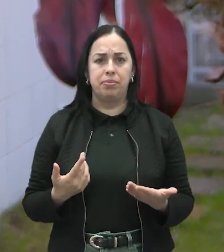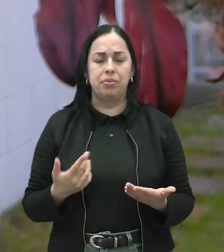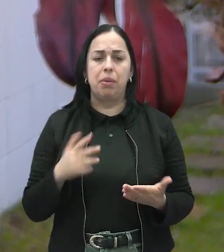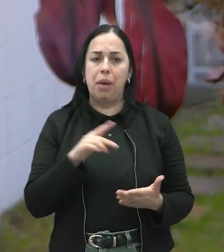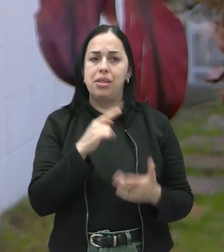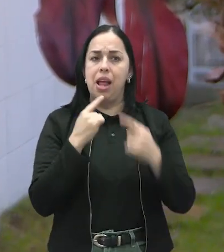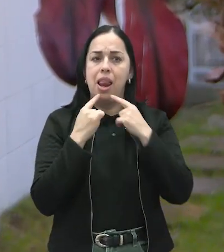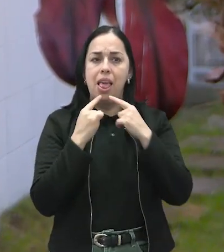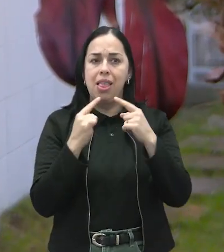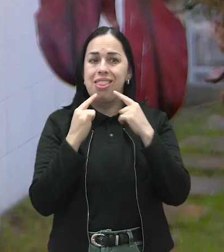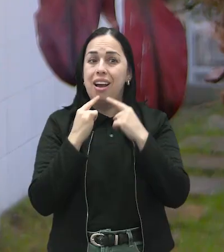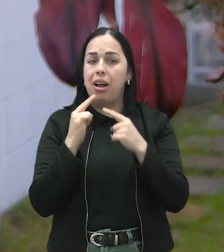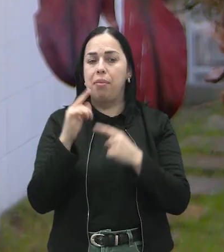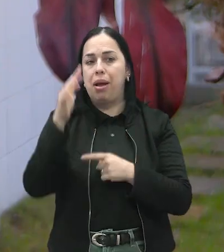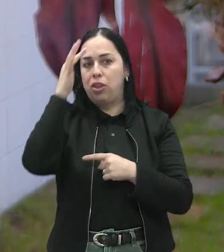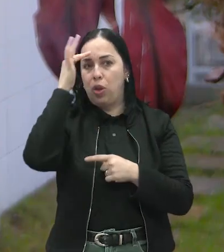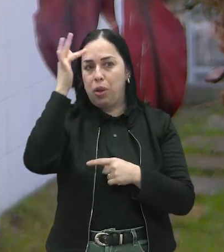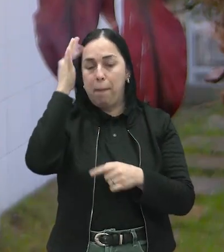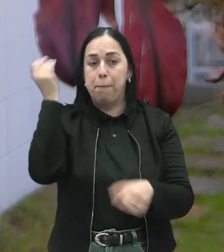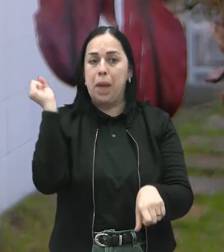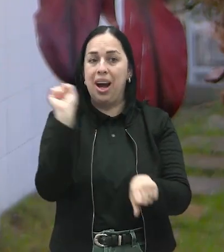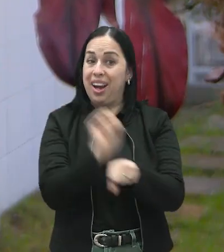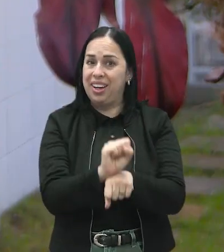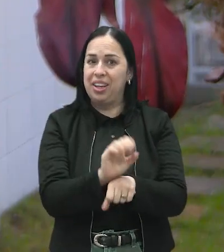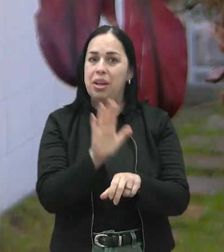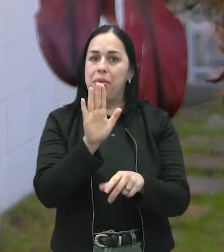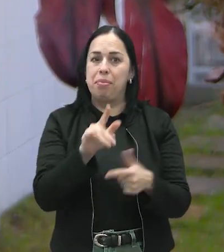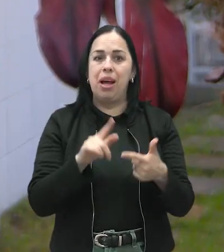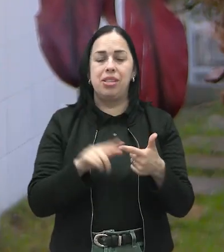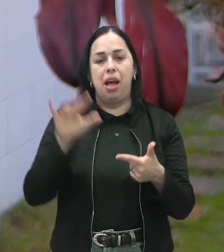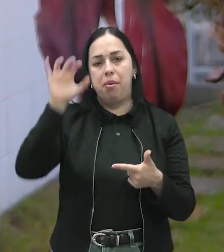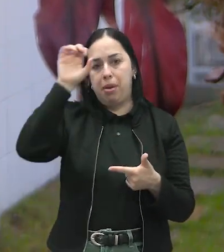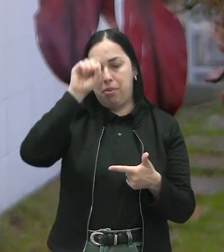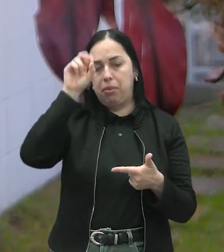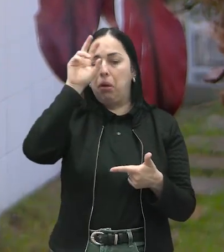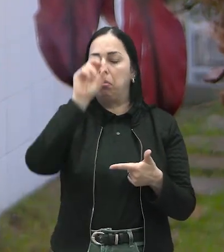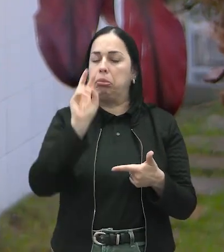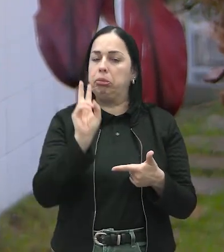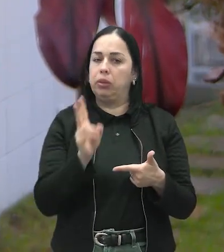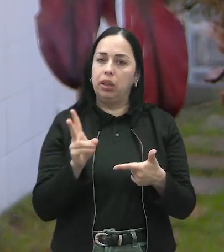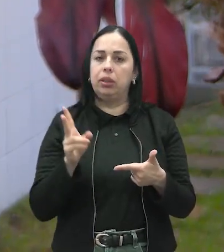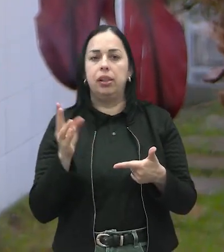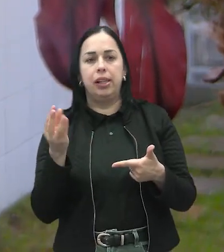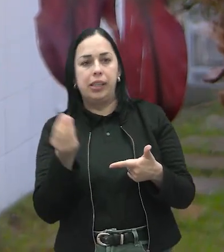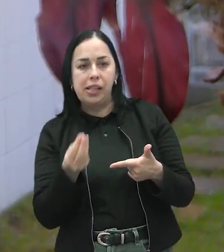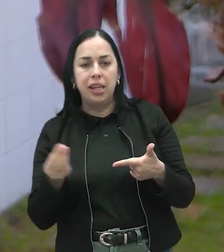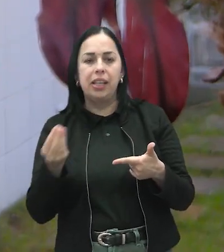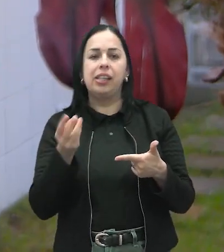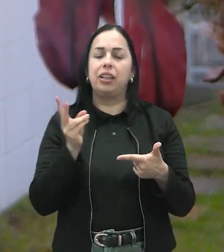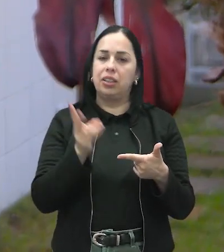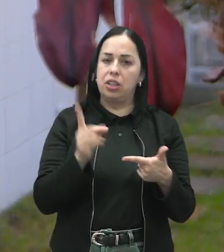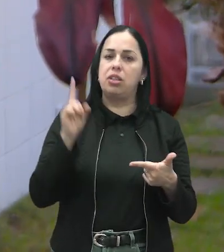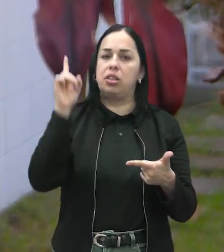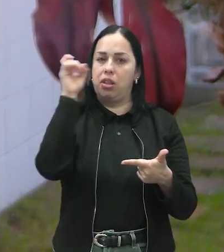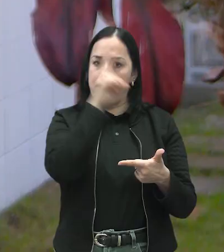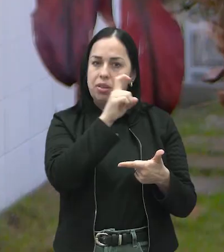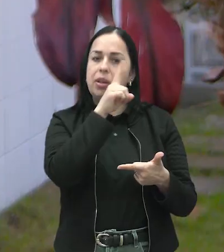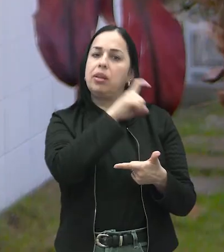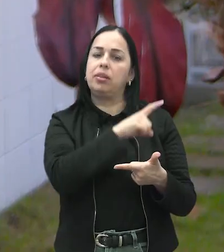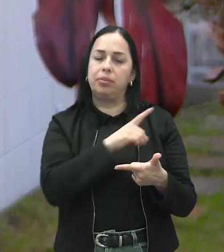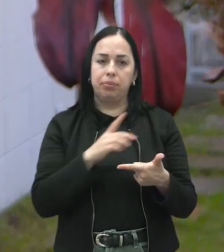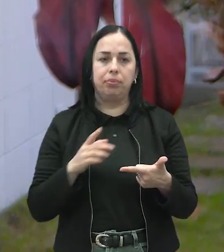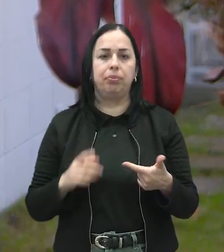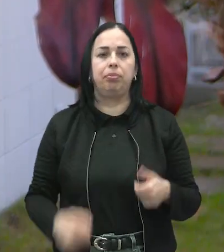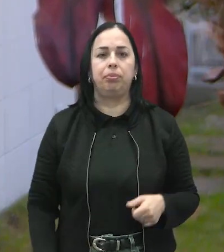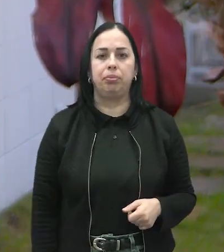do óculos. Ele não reclamava de dor de cabeça, mas a questão da aprendizagem continuou, né, com as